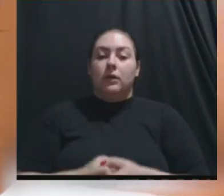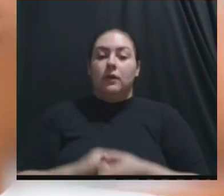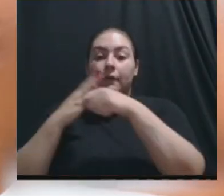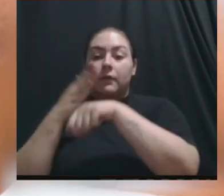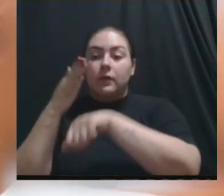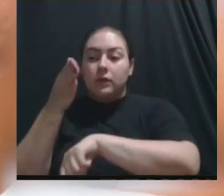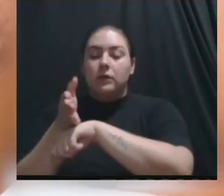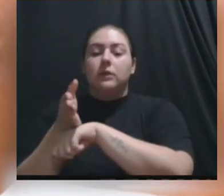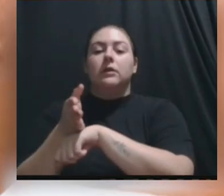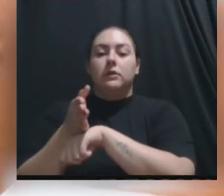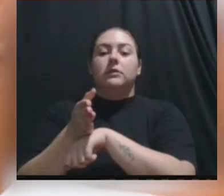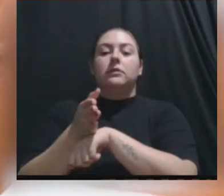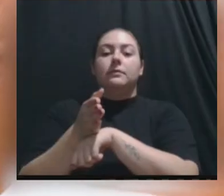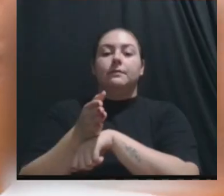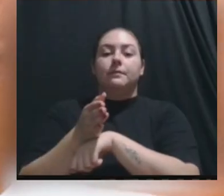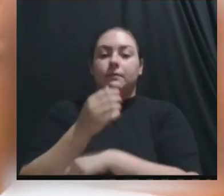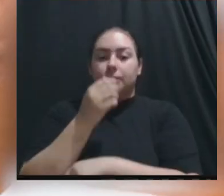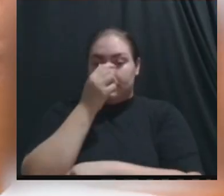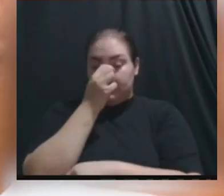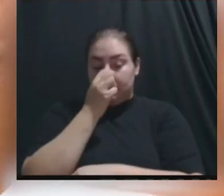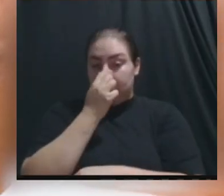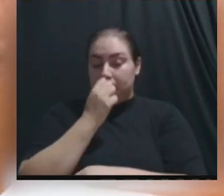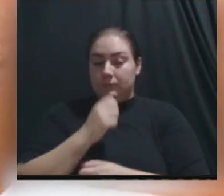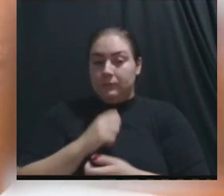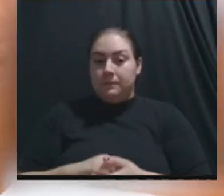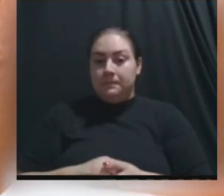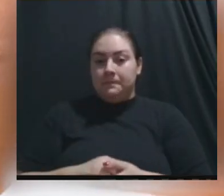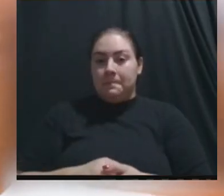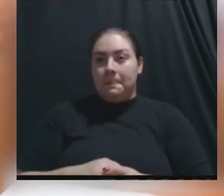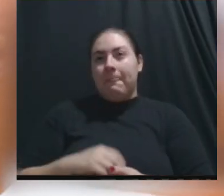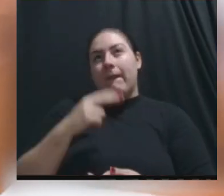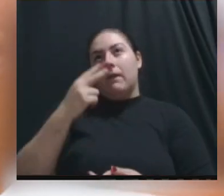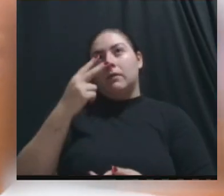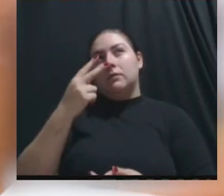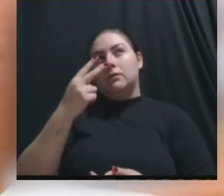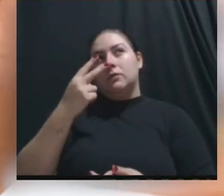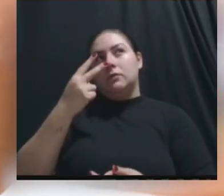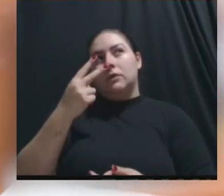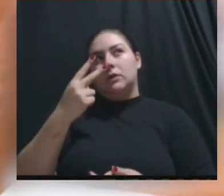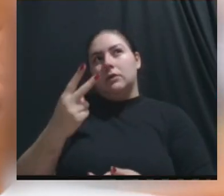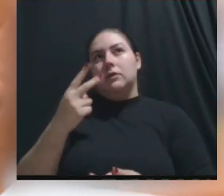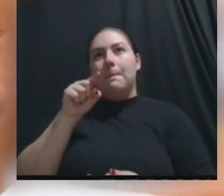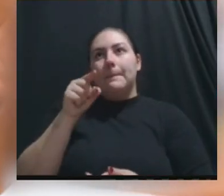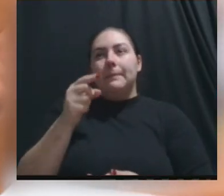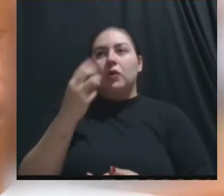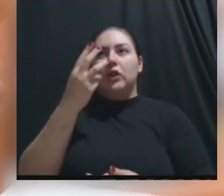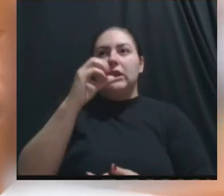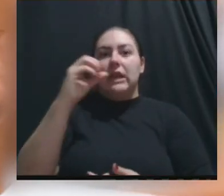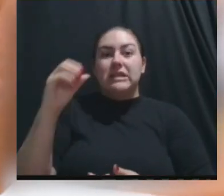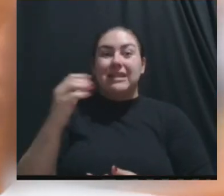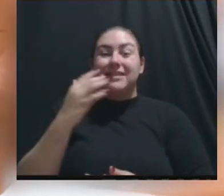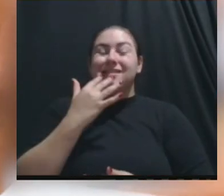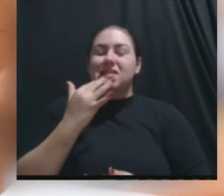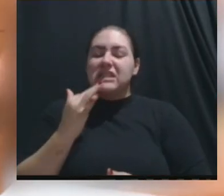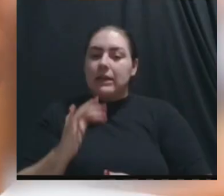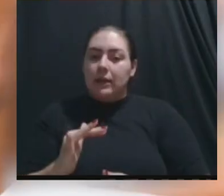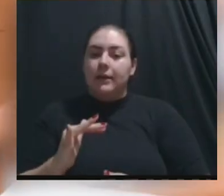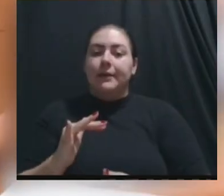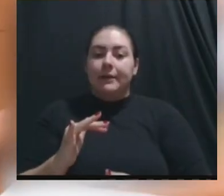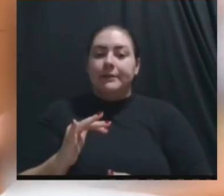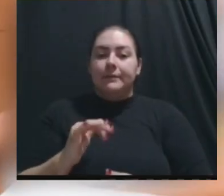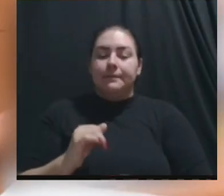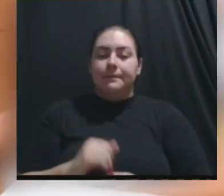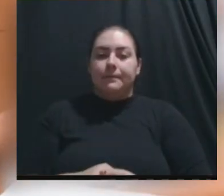Educação, ela nos falou de algo em torno de 2.300 crianças, né, Lúcia, que estão dentro desse quadro, né,